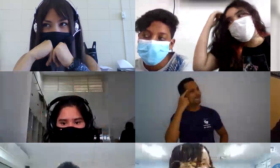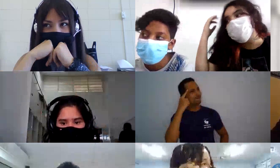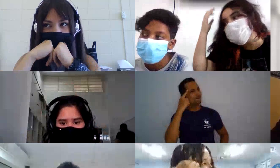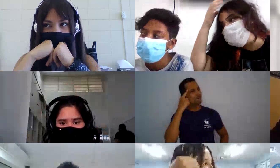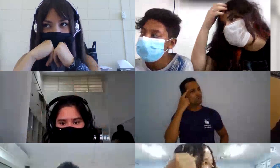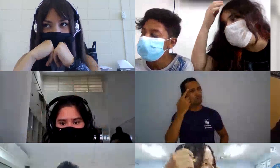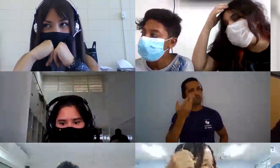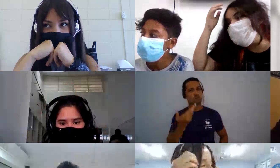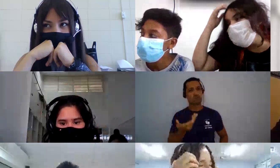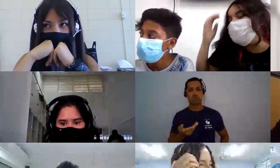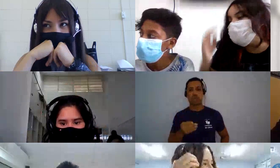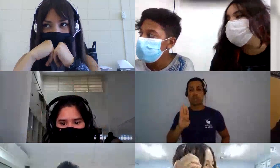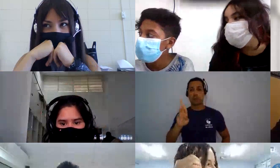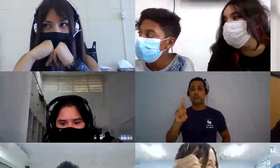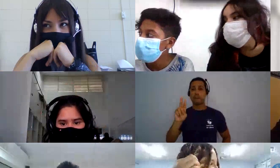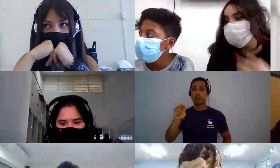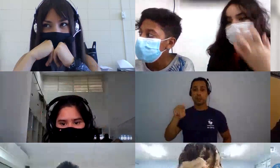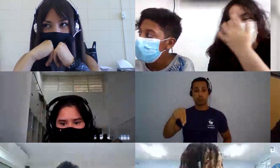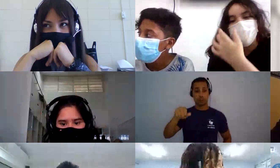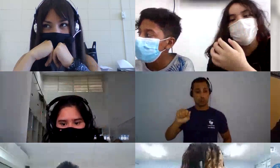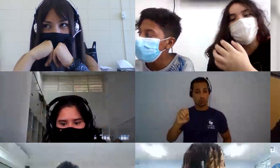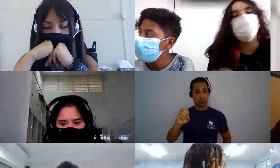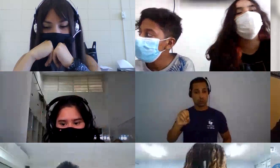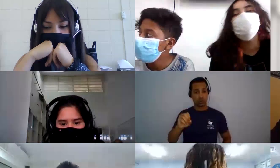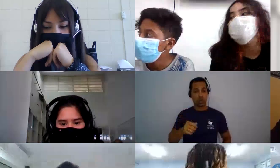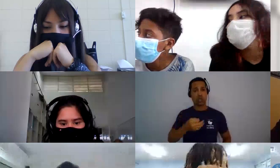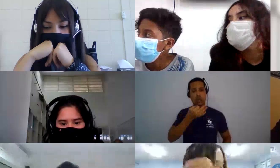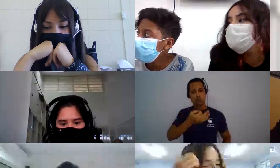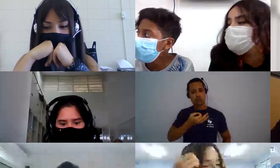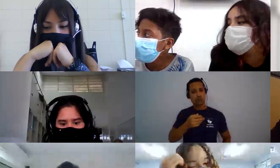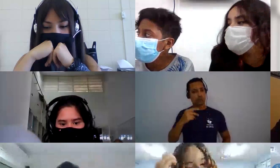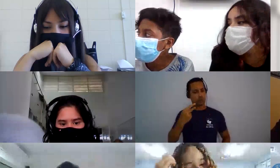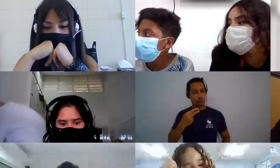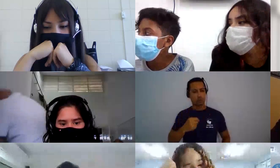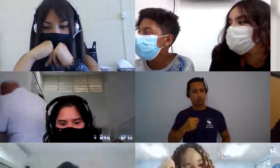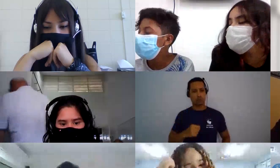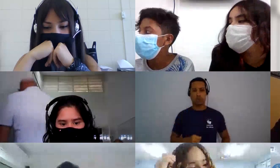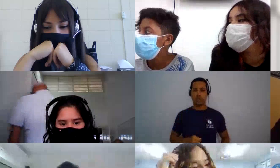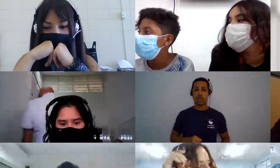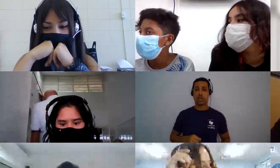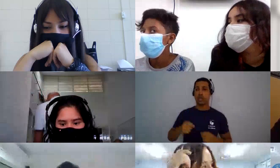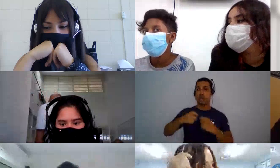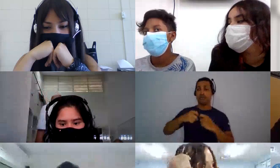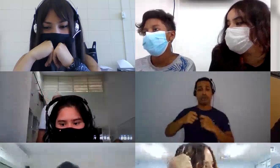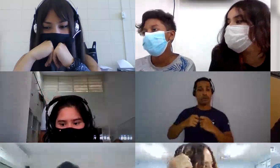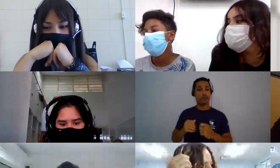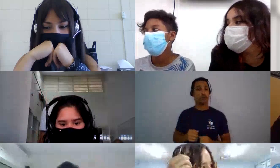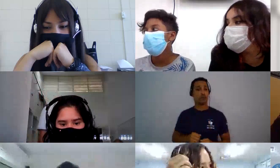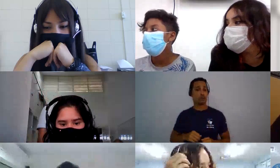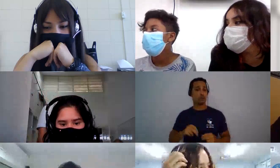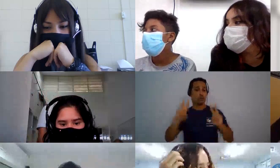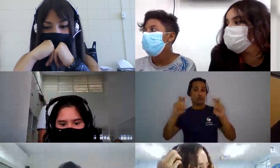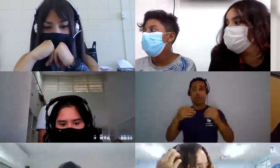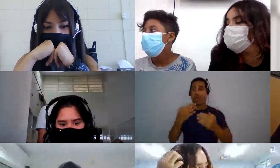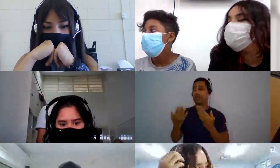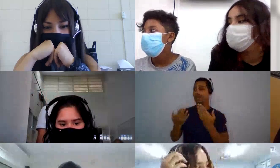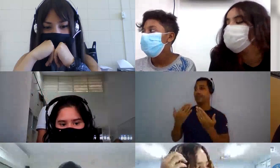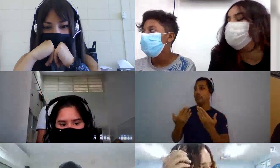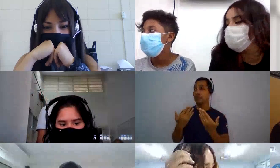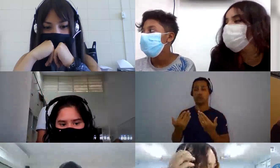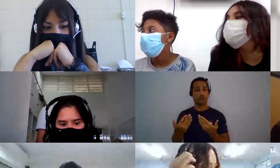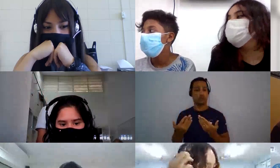eu queria ver a sua opinião, se esse menino transar, eu acho que ele vai transar para ter assunto para conversar, né, Bruna? Porque não é